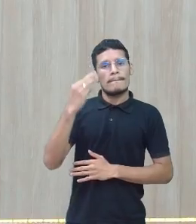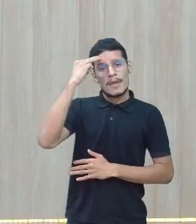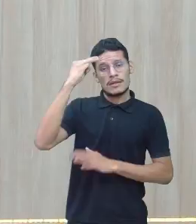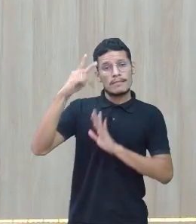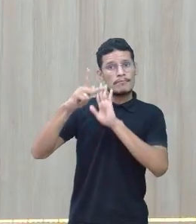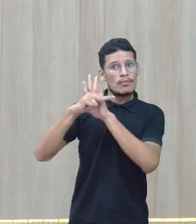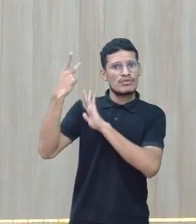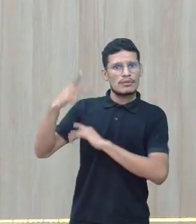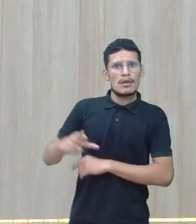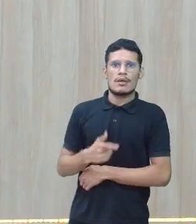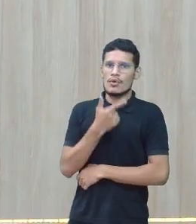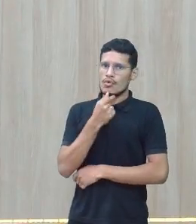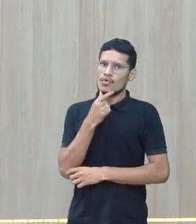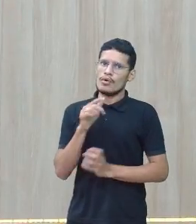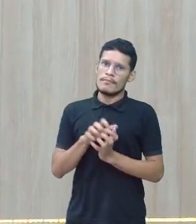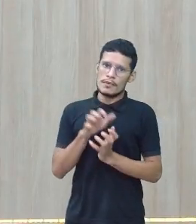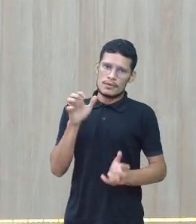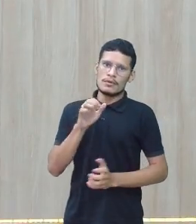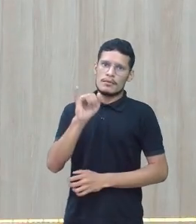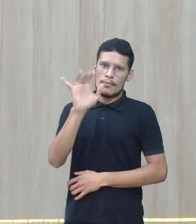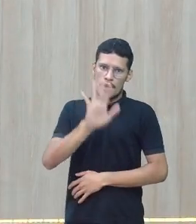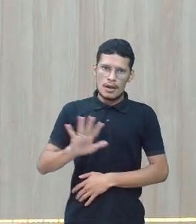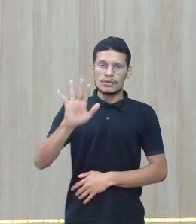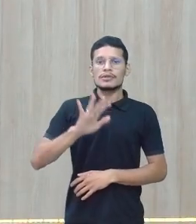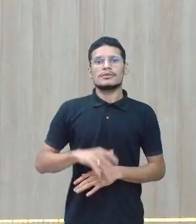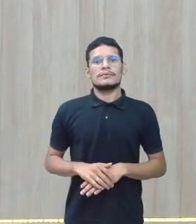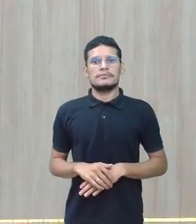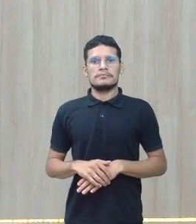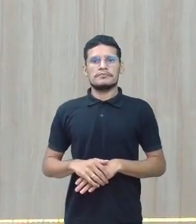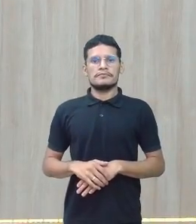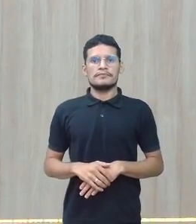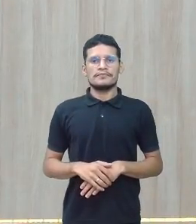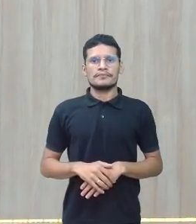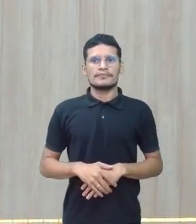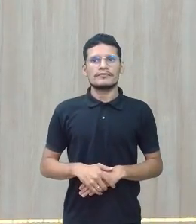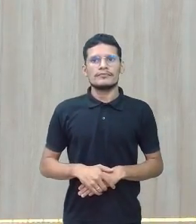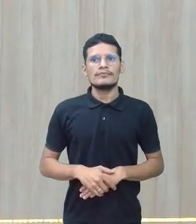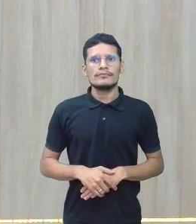senhorzinho que está na imagem. Então, é muito curioso, né?